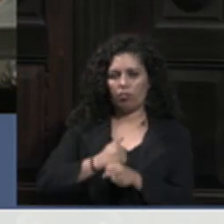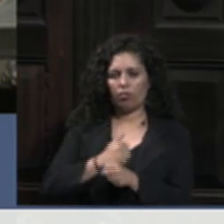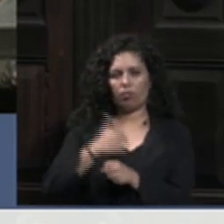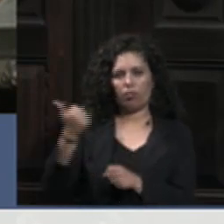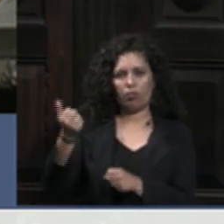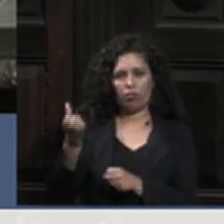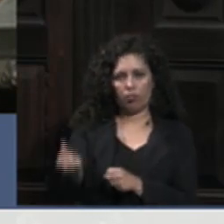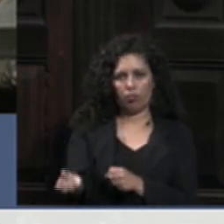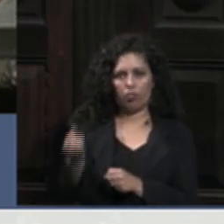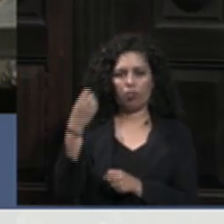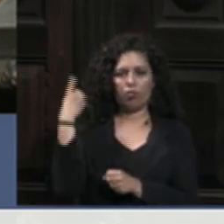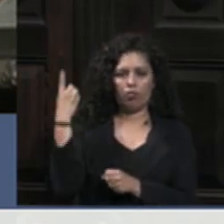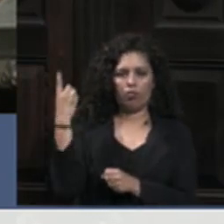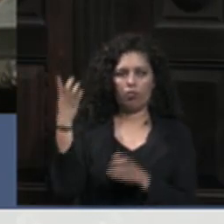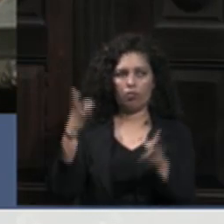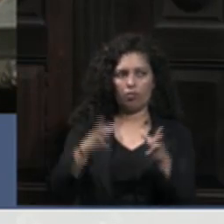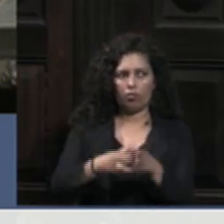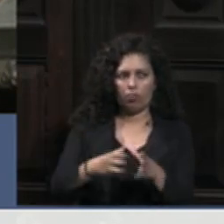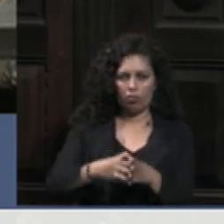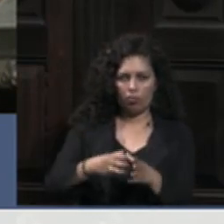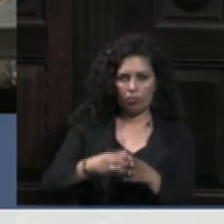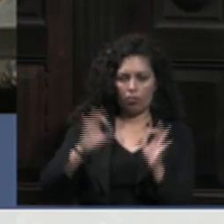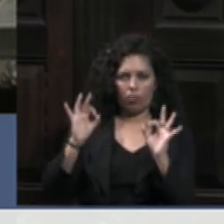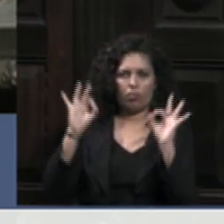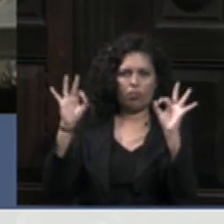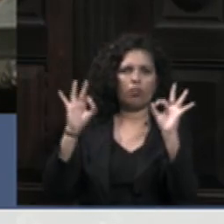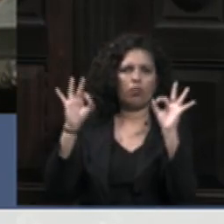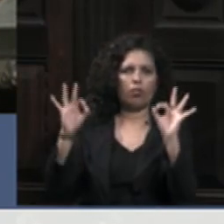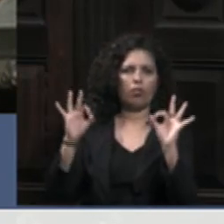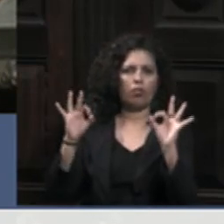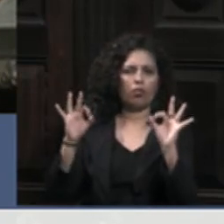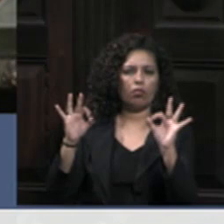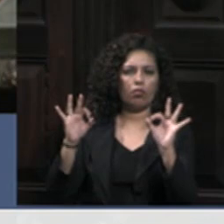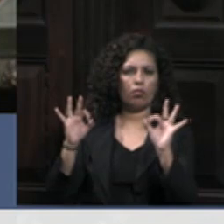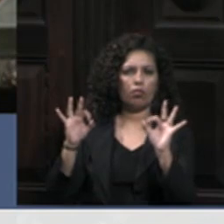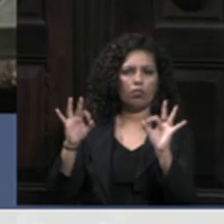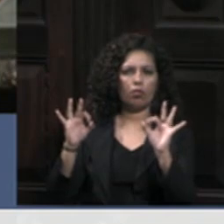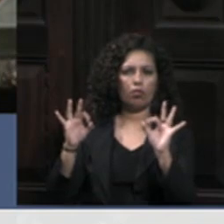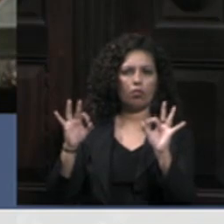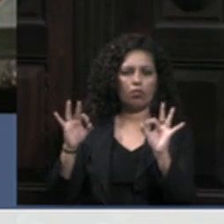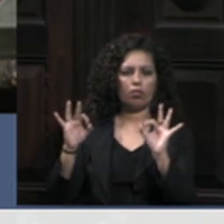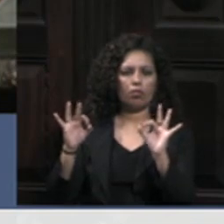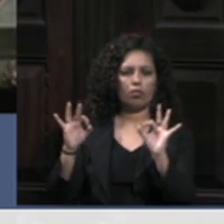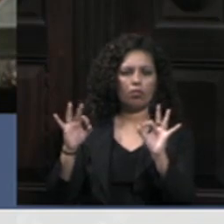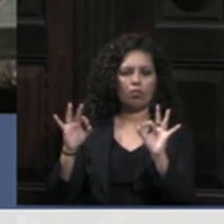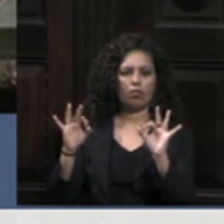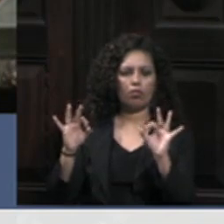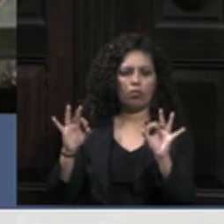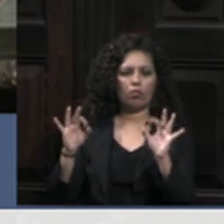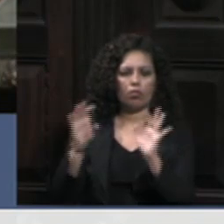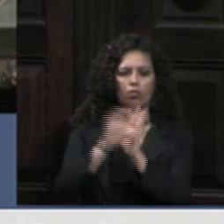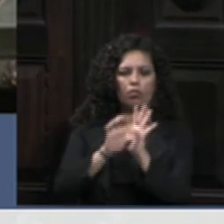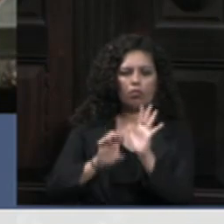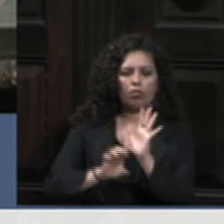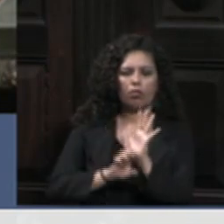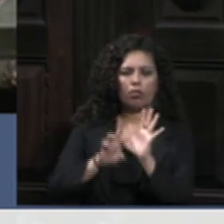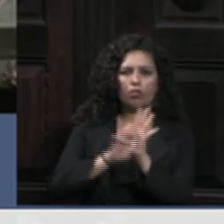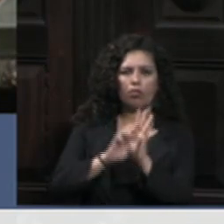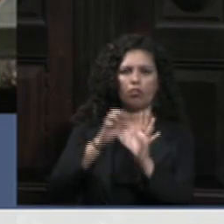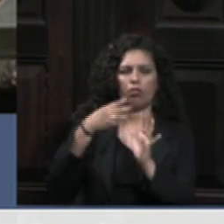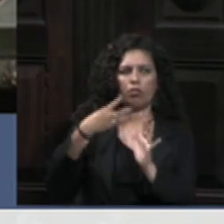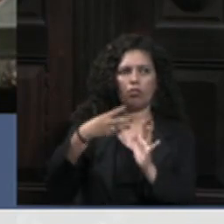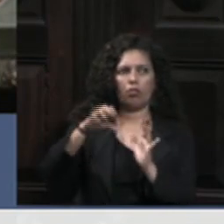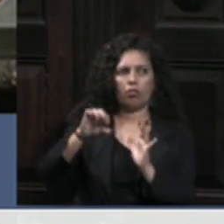2042-A/2016, de autoria da Comissão Especial instituída pelo requerimento número